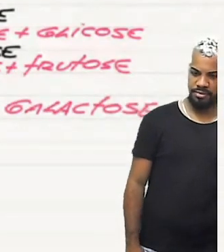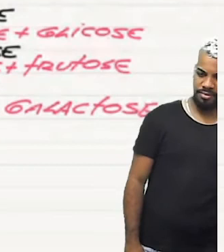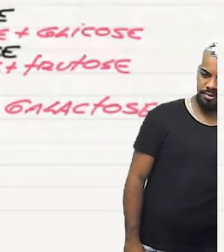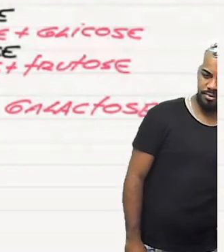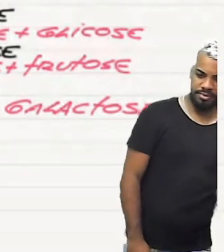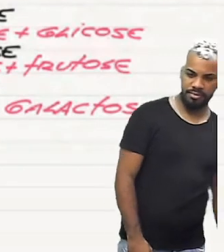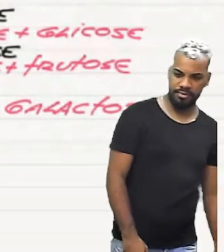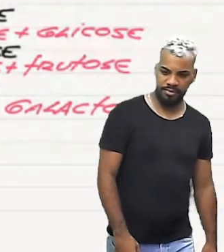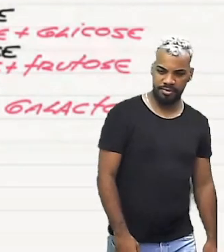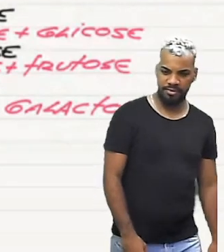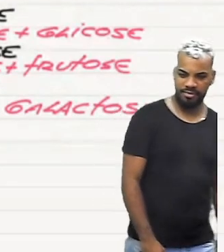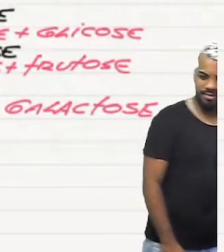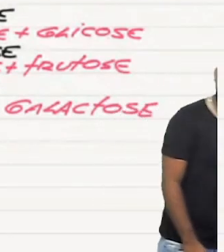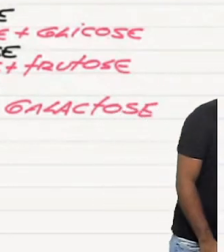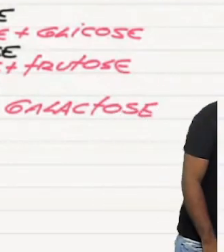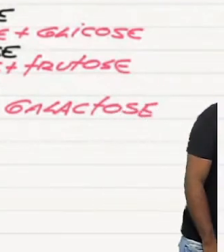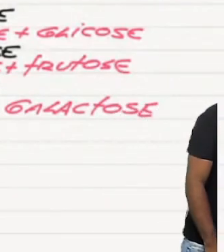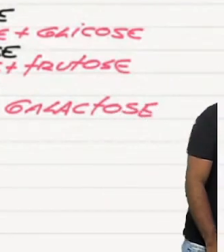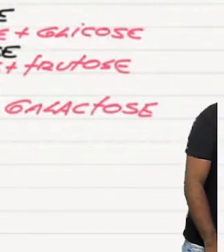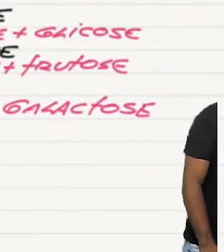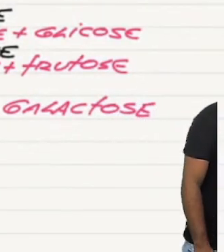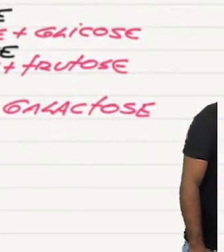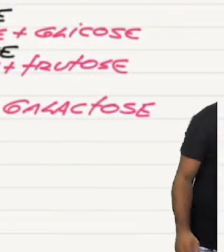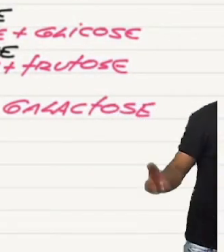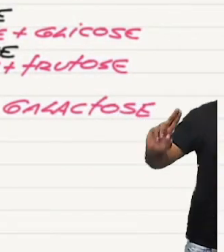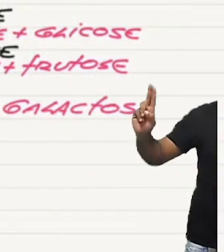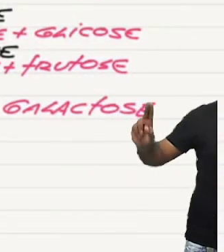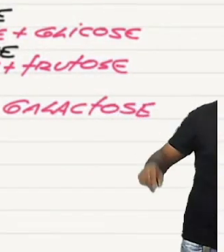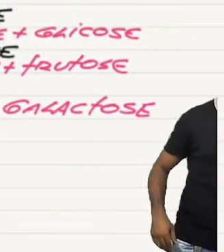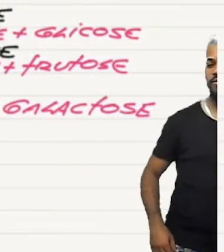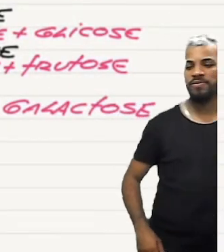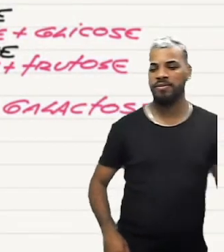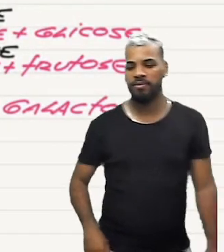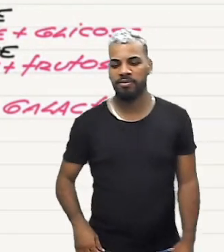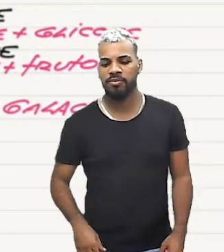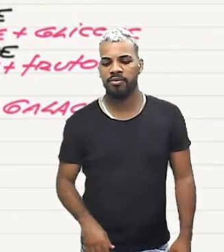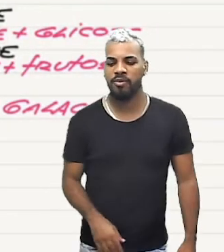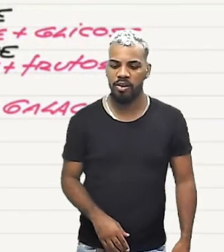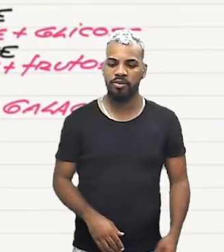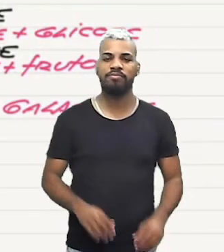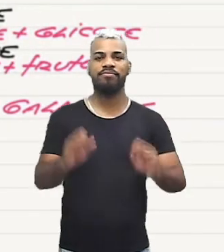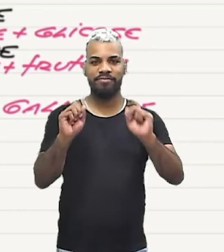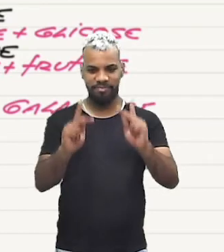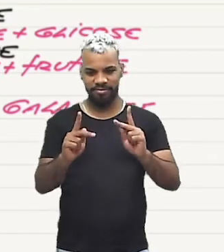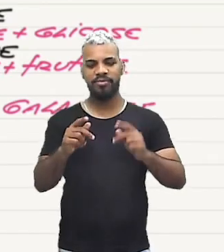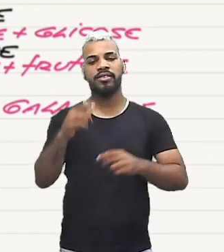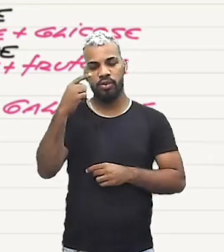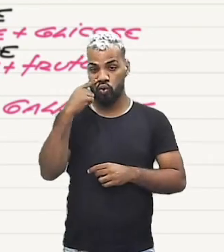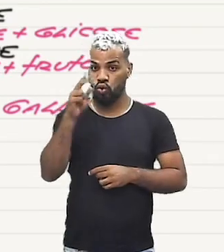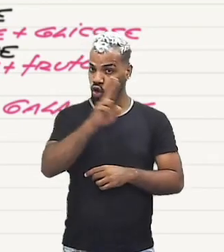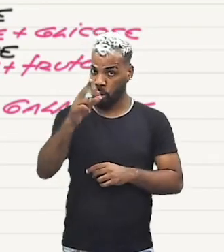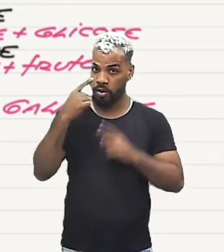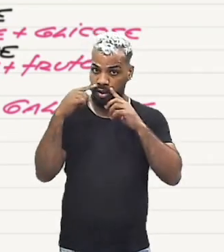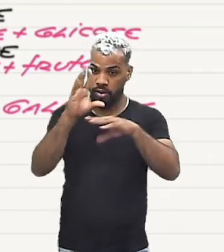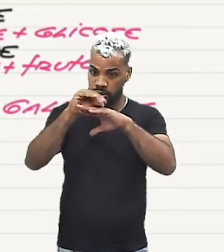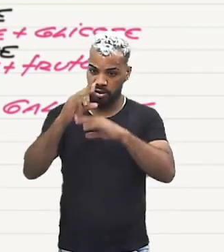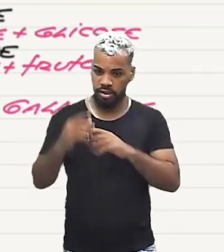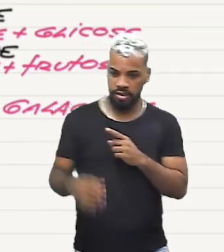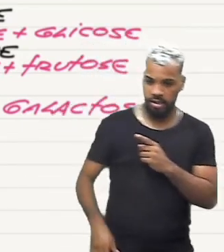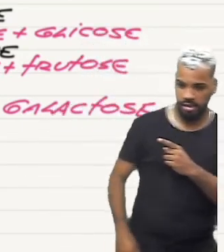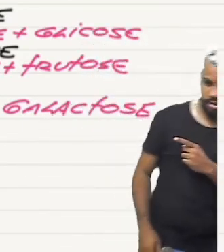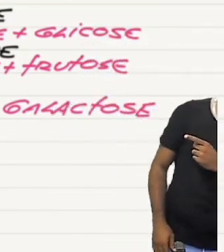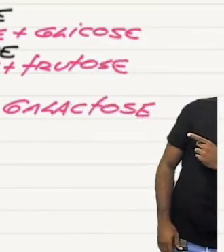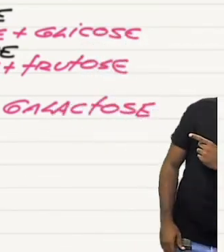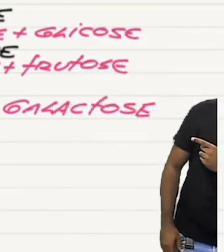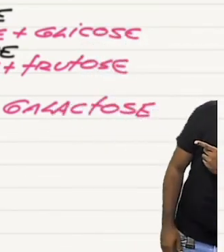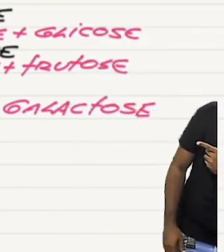para formar esses dias e por último tem os poles aí os polissacarídeos como eu disse a vocês eles são aqueles que